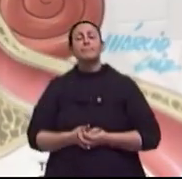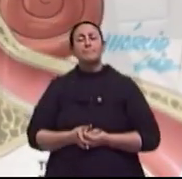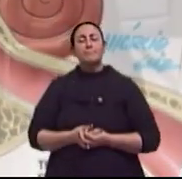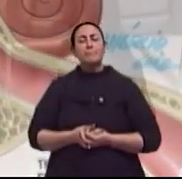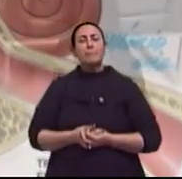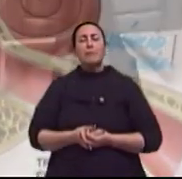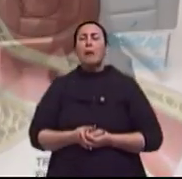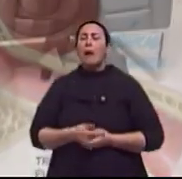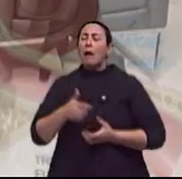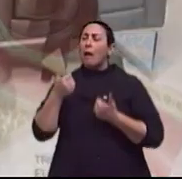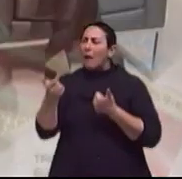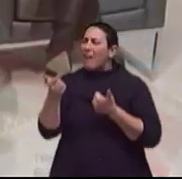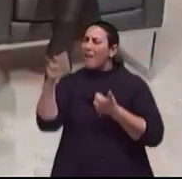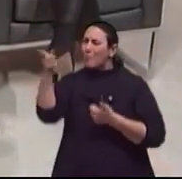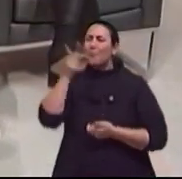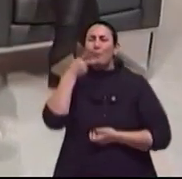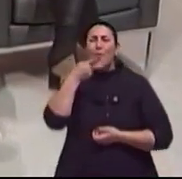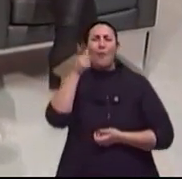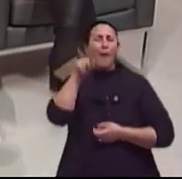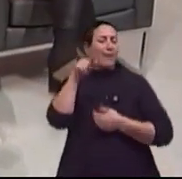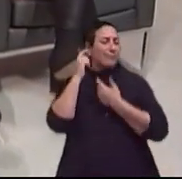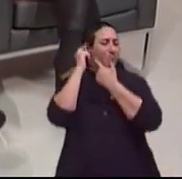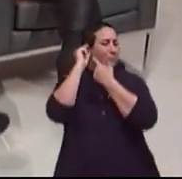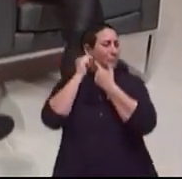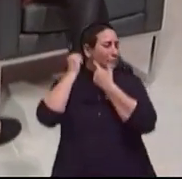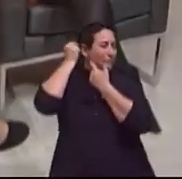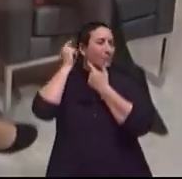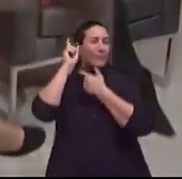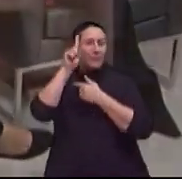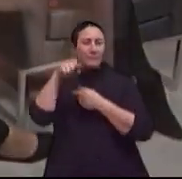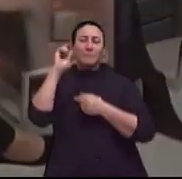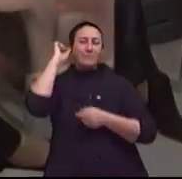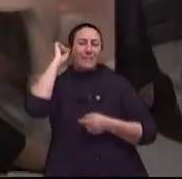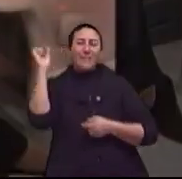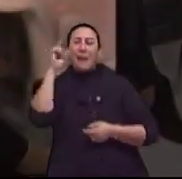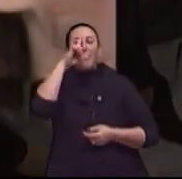é o que é o termo técnico mesmo mas que ch nós chamamos